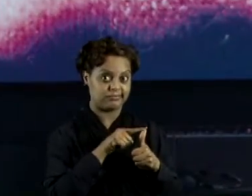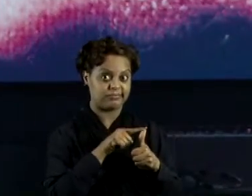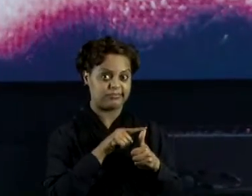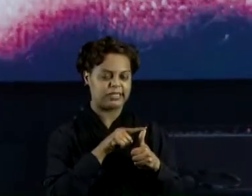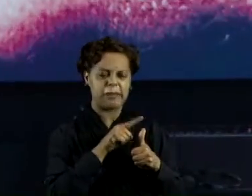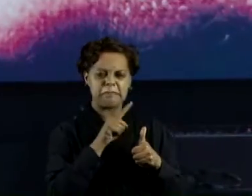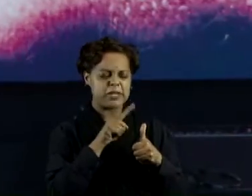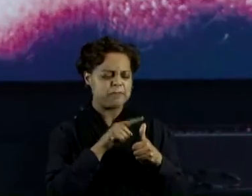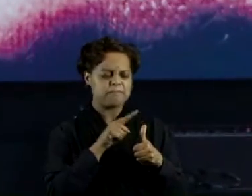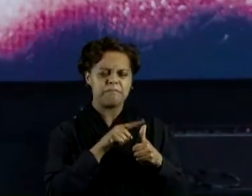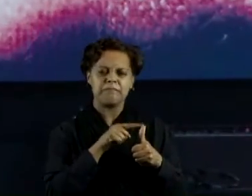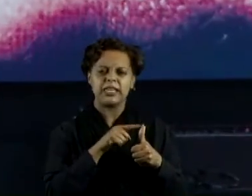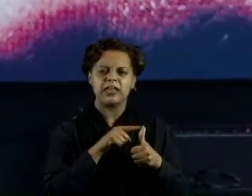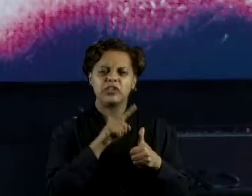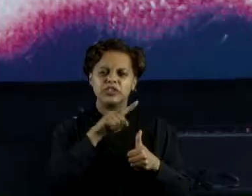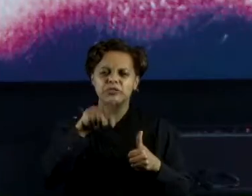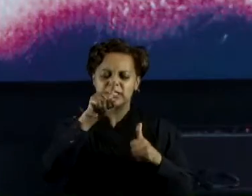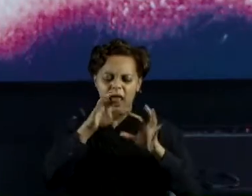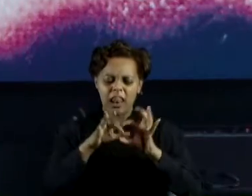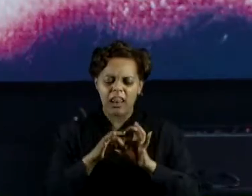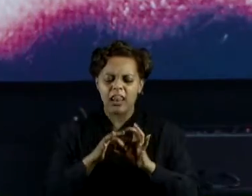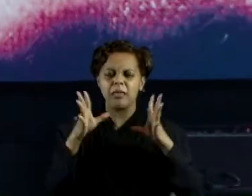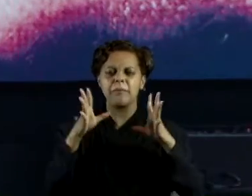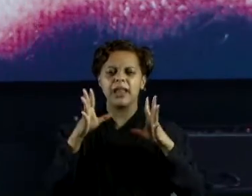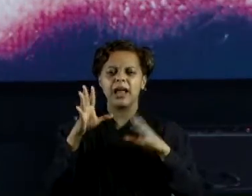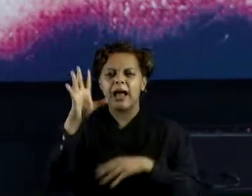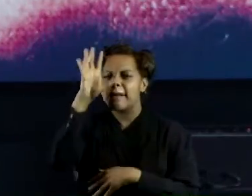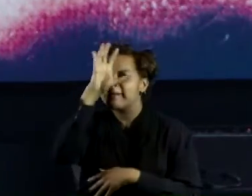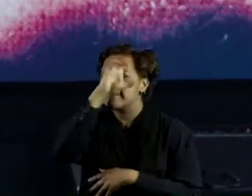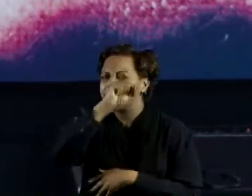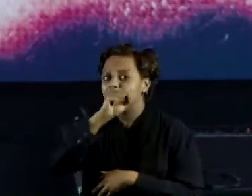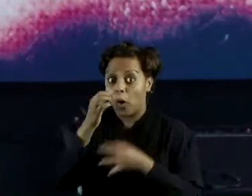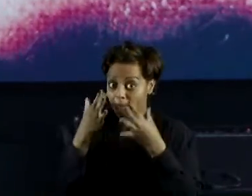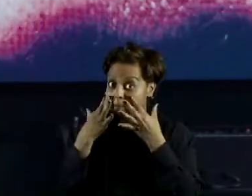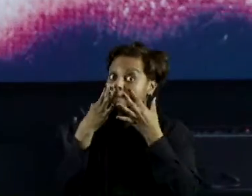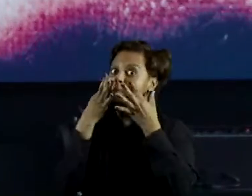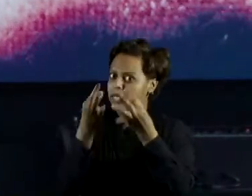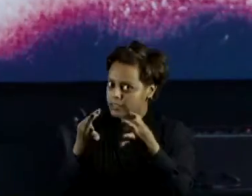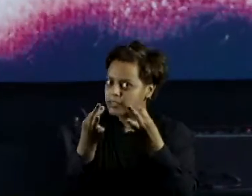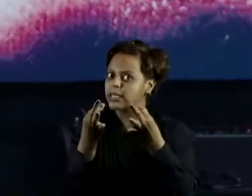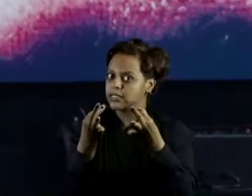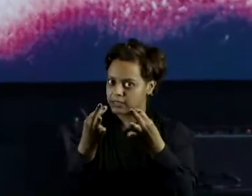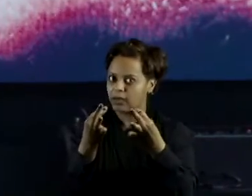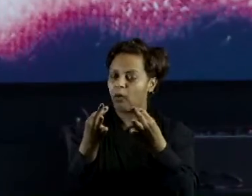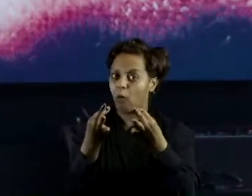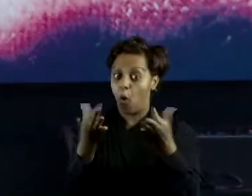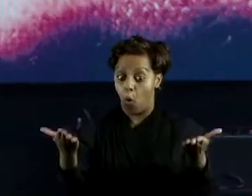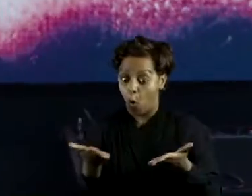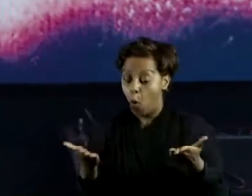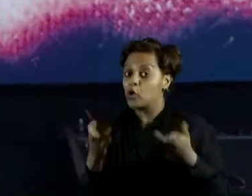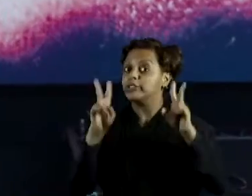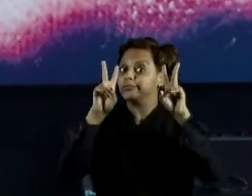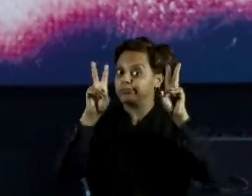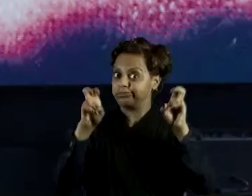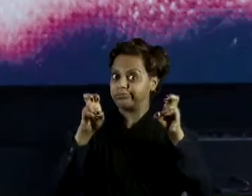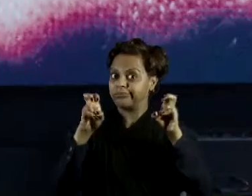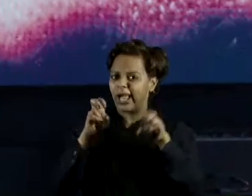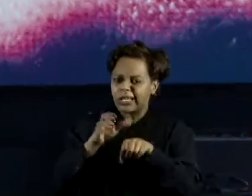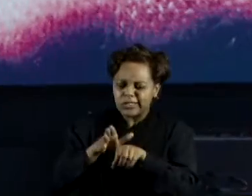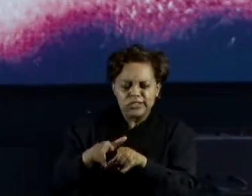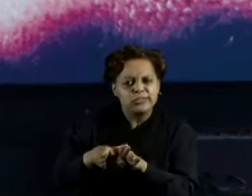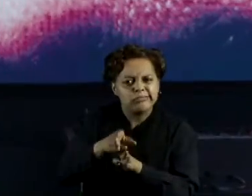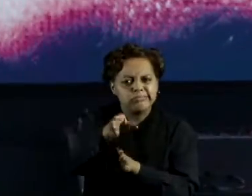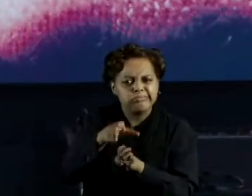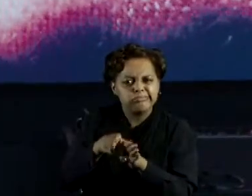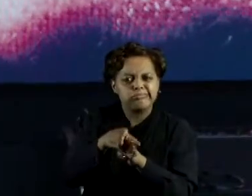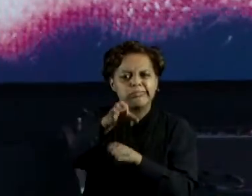A primeira maneira de você liberar, presta atenção, porque esta é uma palavra de ensino, de